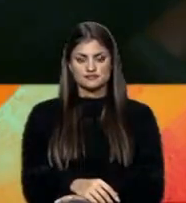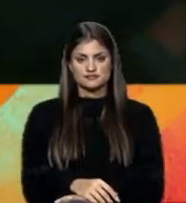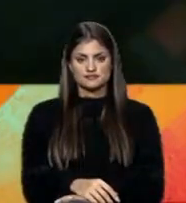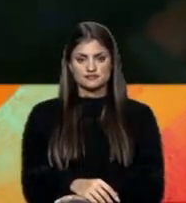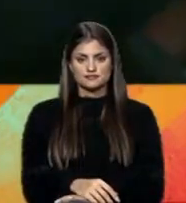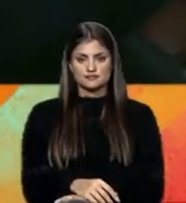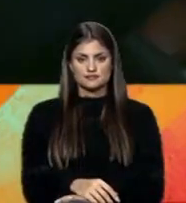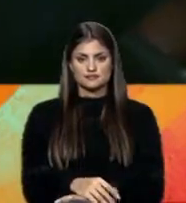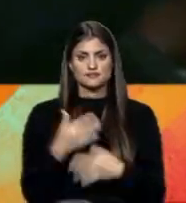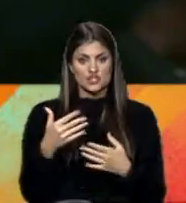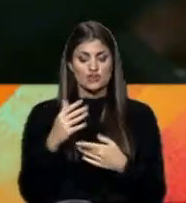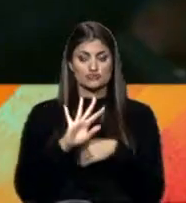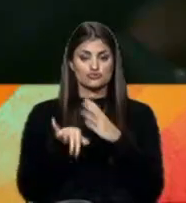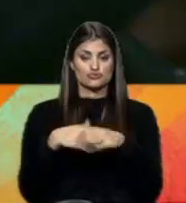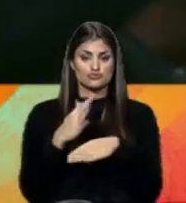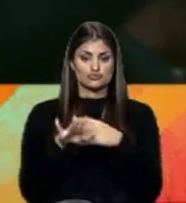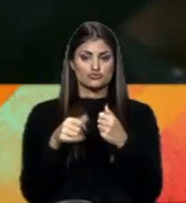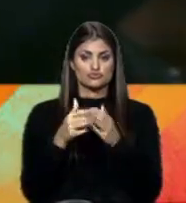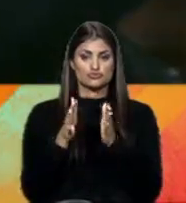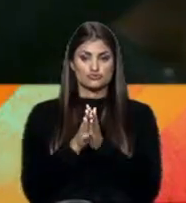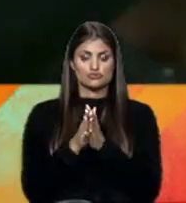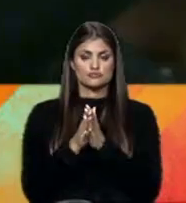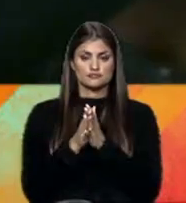E agora, envolvemos tudo muito bem.